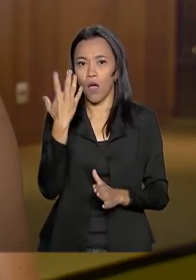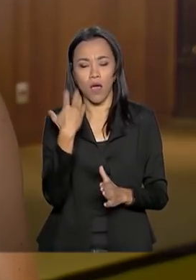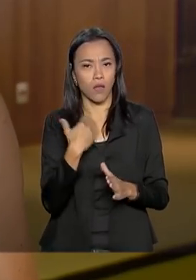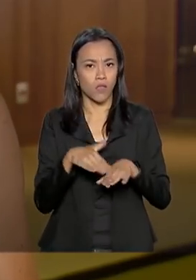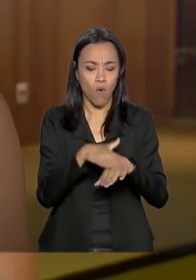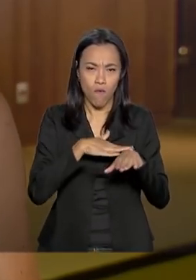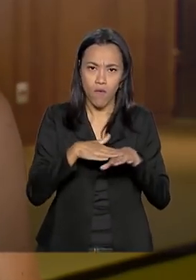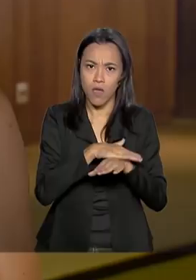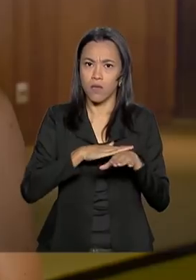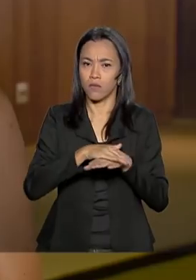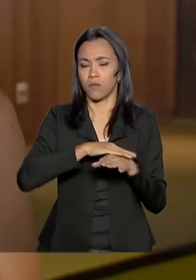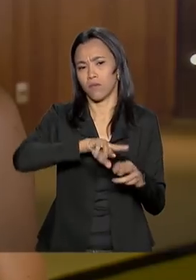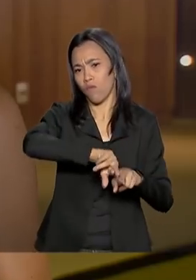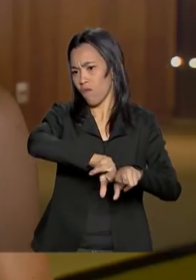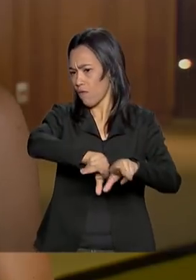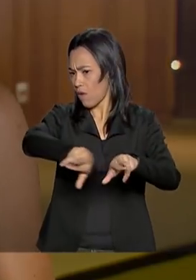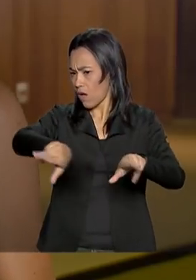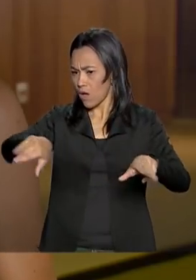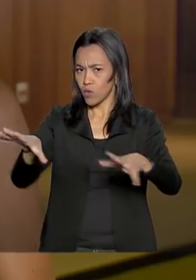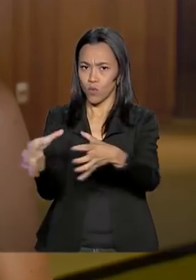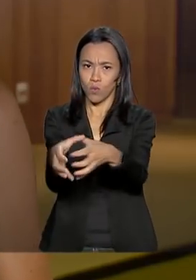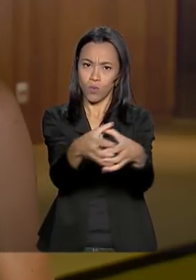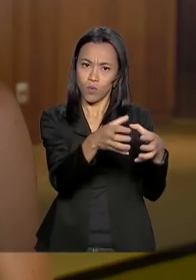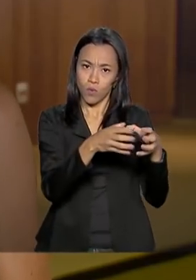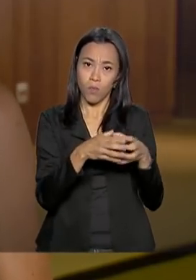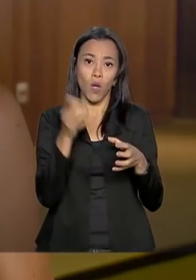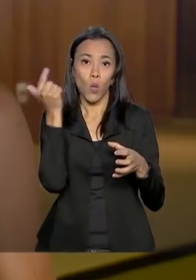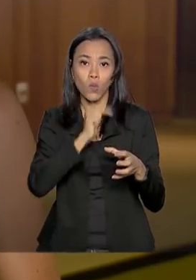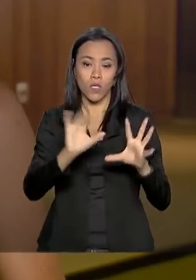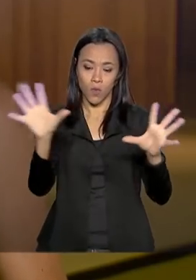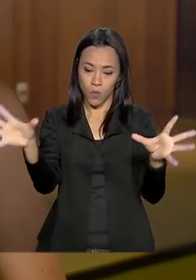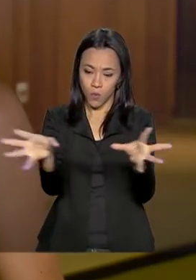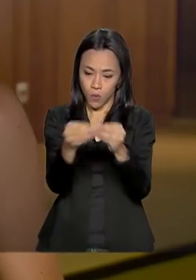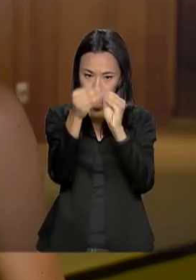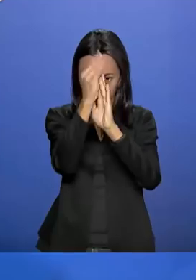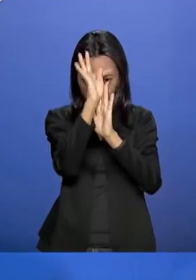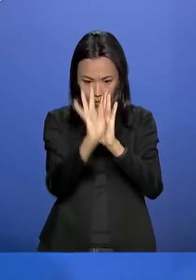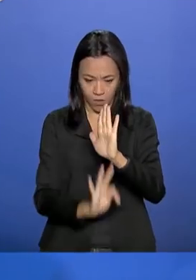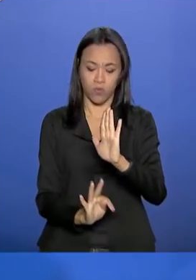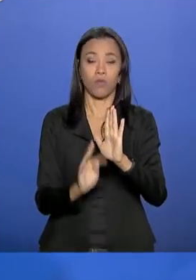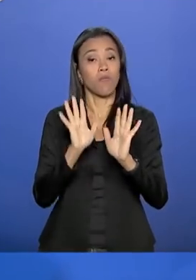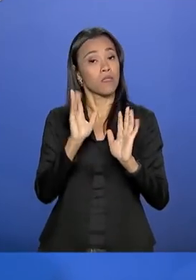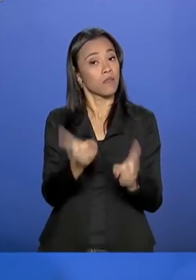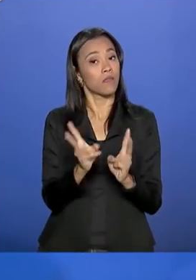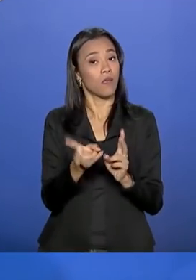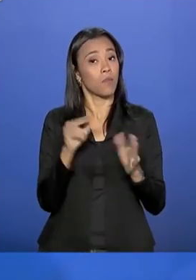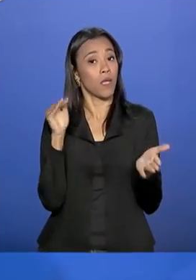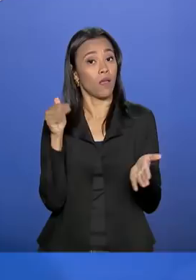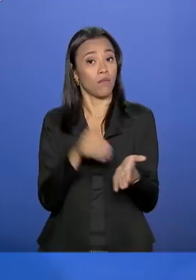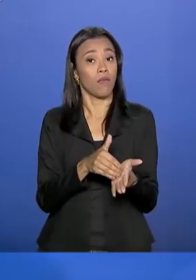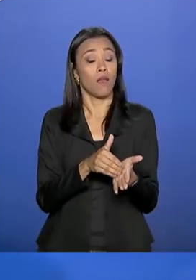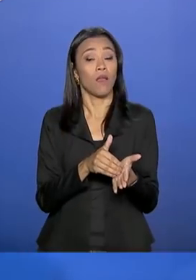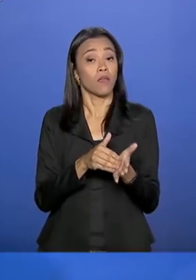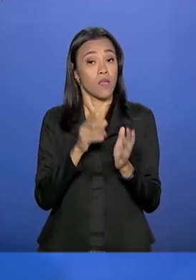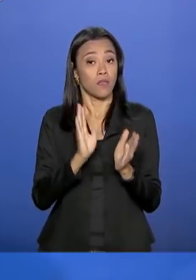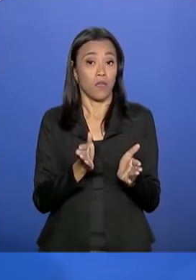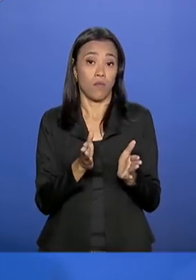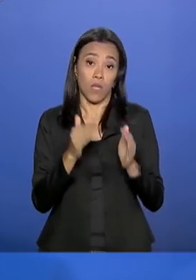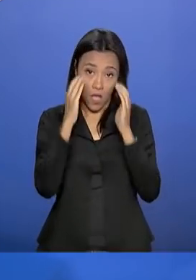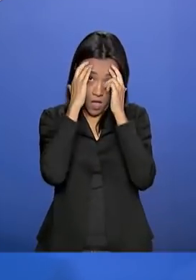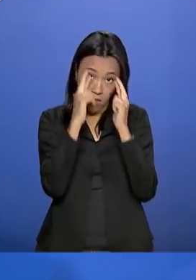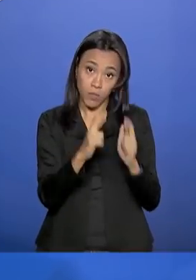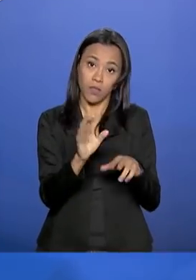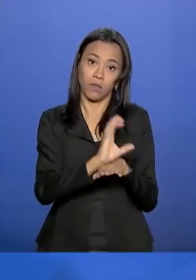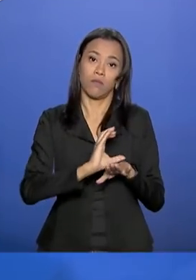para se chegar a um texto final mas tudo feito no limite da lei eu sempre disse nas minhas andanças pelo brasil ao longo